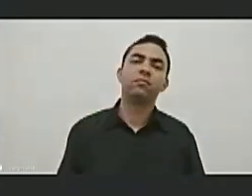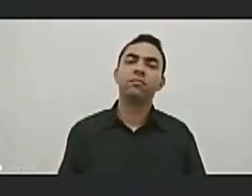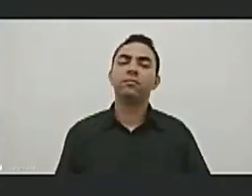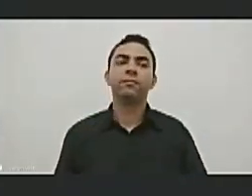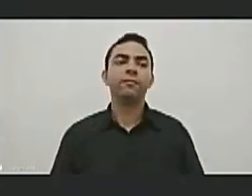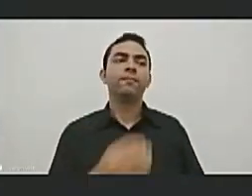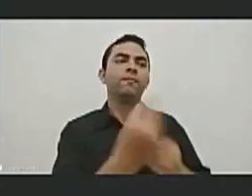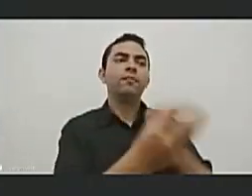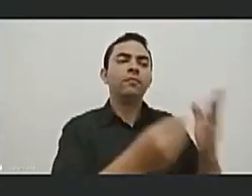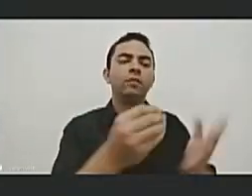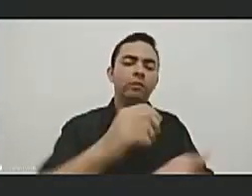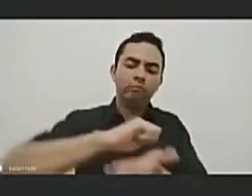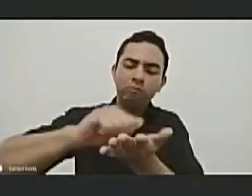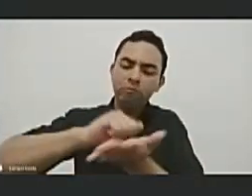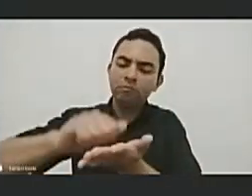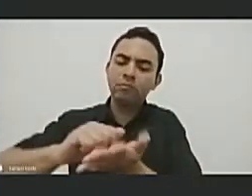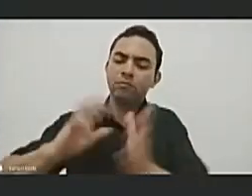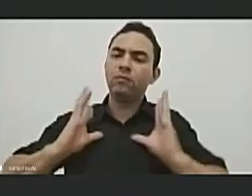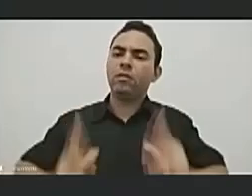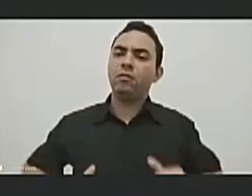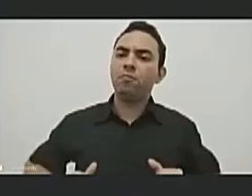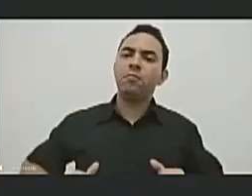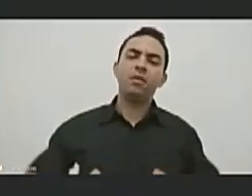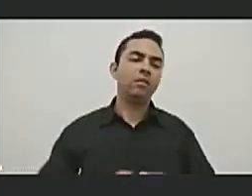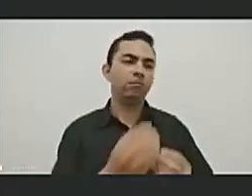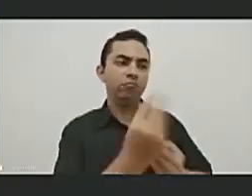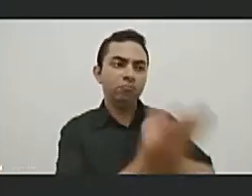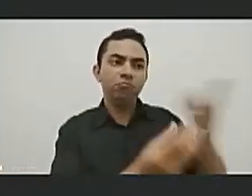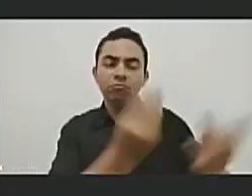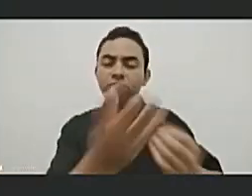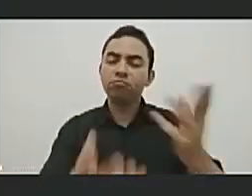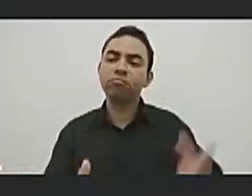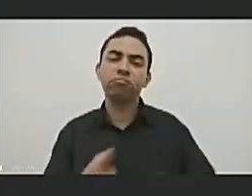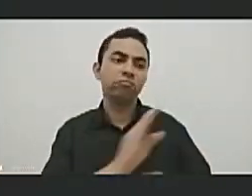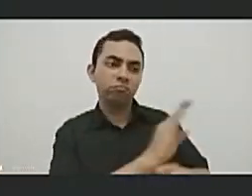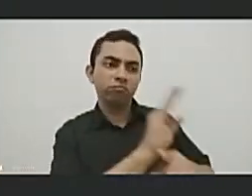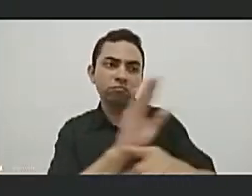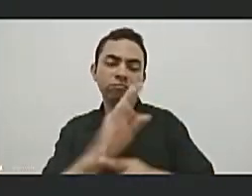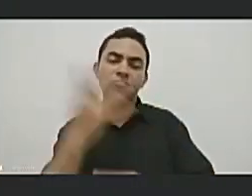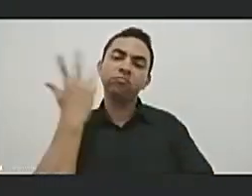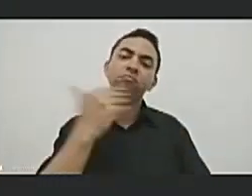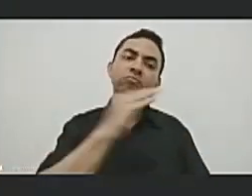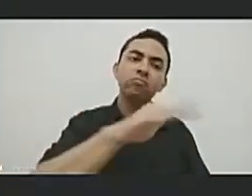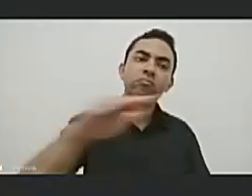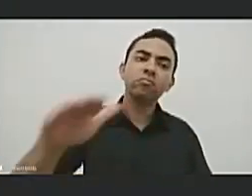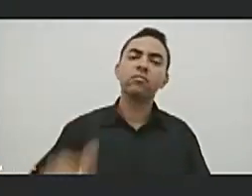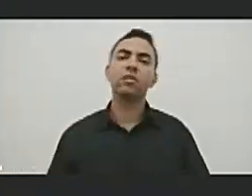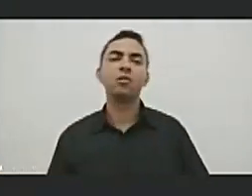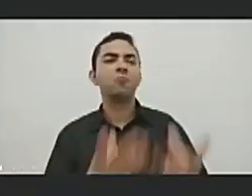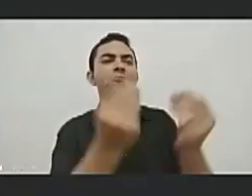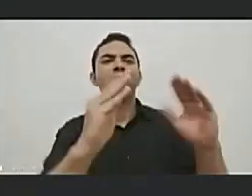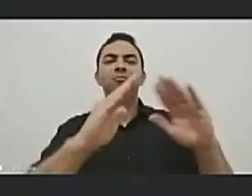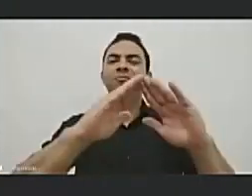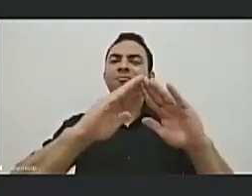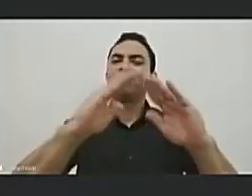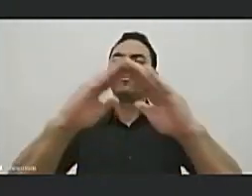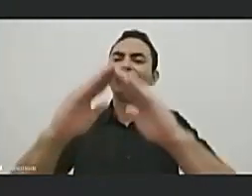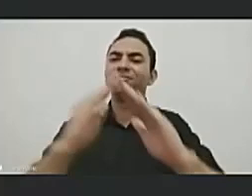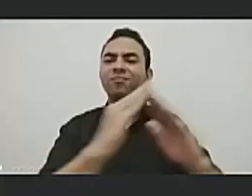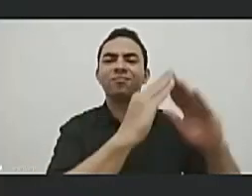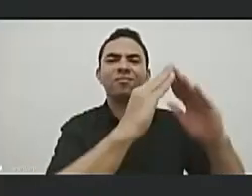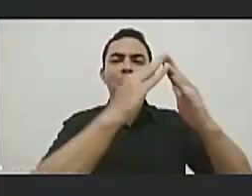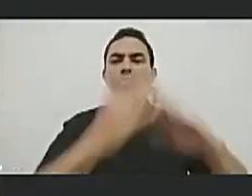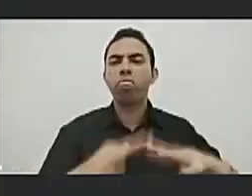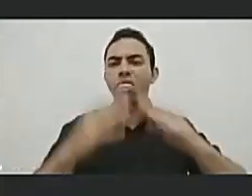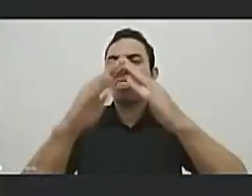prol das crianças em prol das famílias Nossos Pais muitos perderam suas casas tá mais de 30 dias